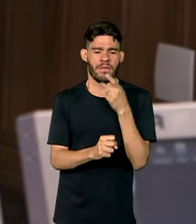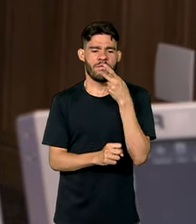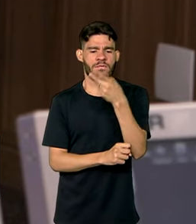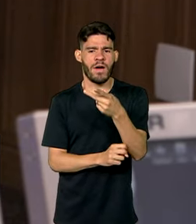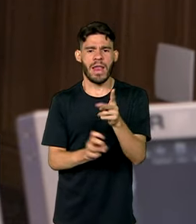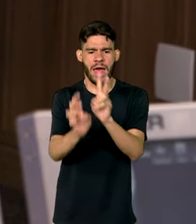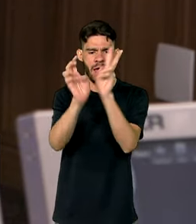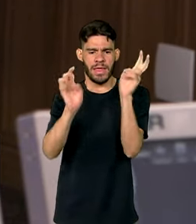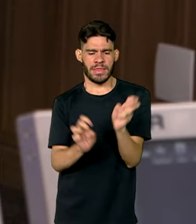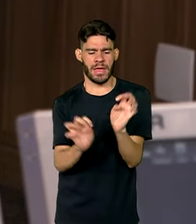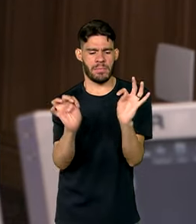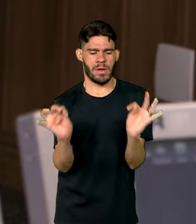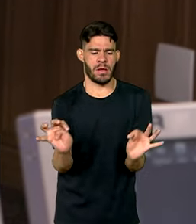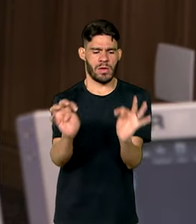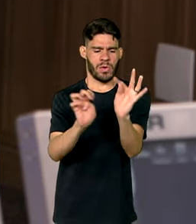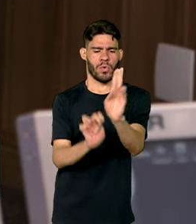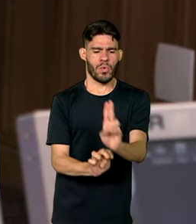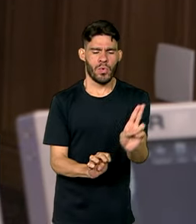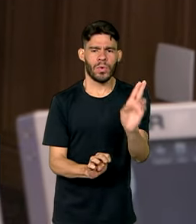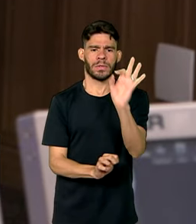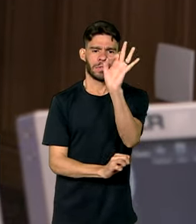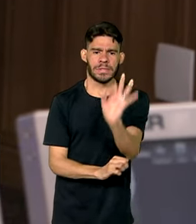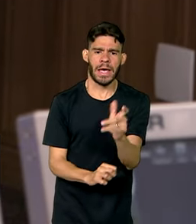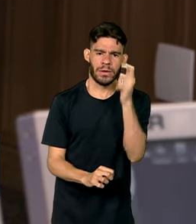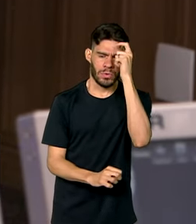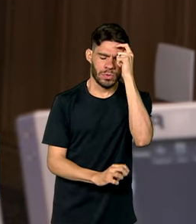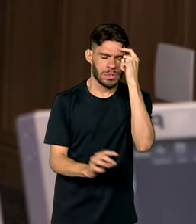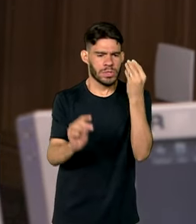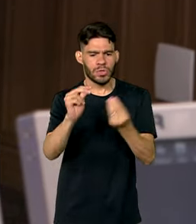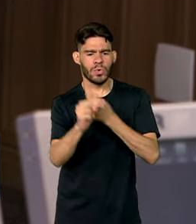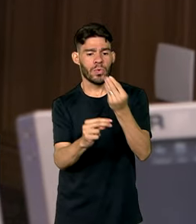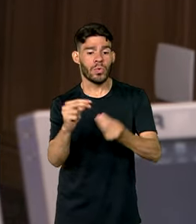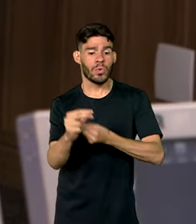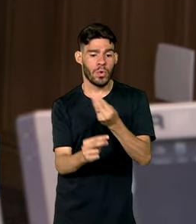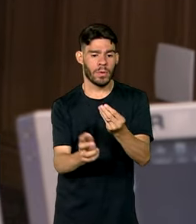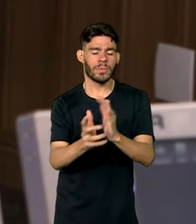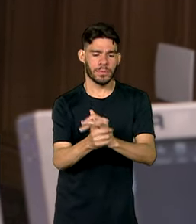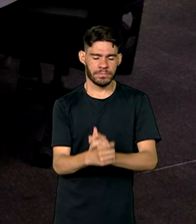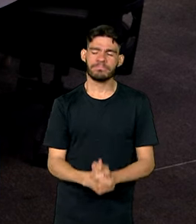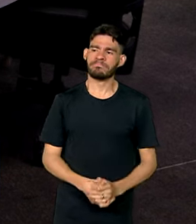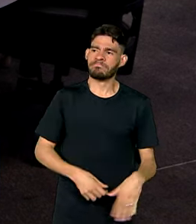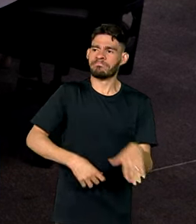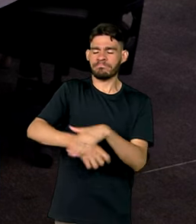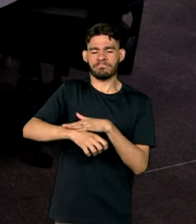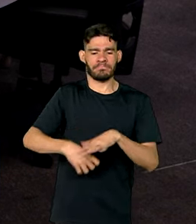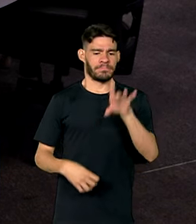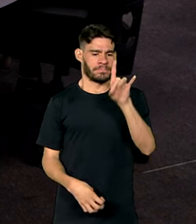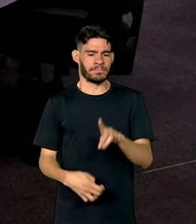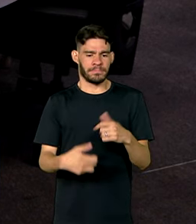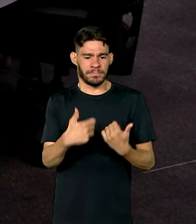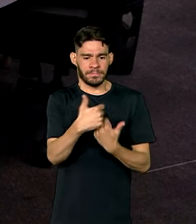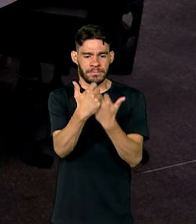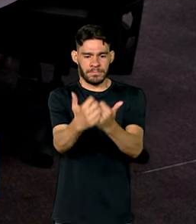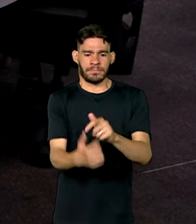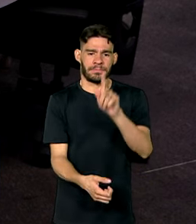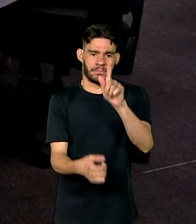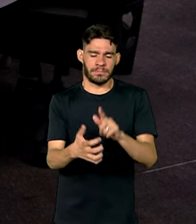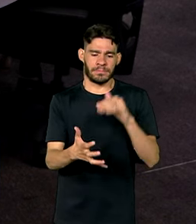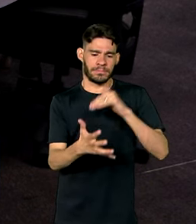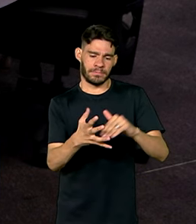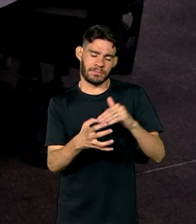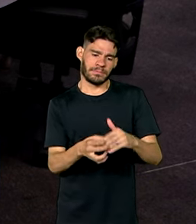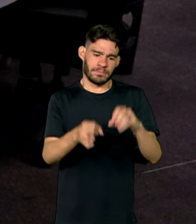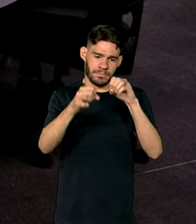tecnologia e o uso consciente reflexivo pelos alunos muito bem nós conversamos com a diretora de apoio à gestão da